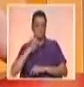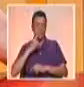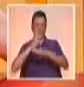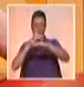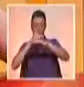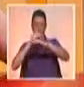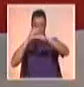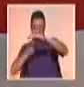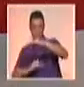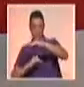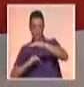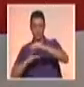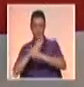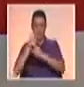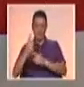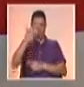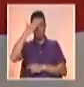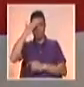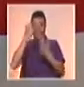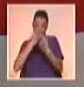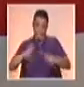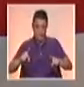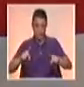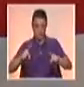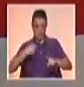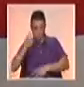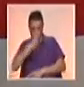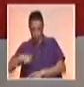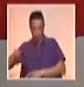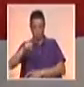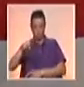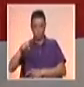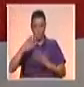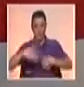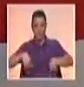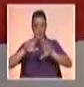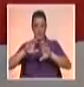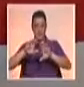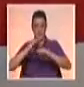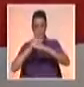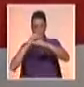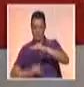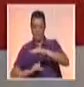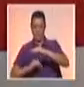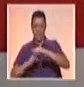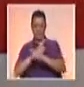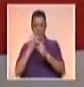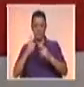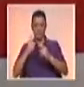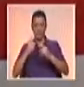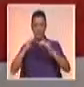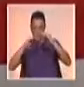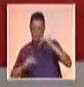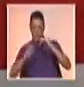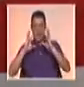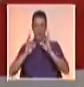inferior, ser cognitivamente diferente de nós, mas num plano de inferioridade. E depois há